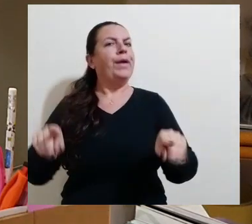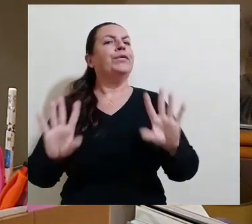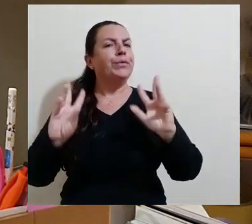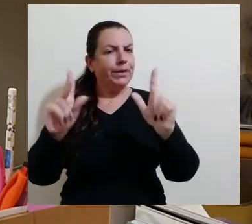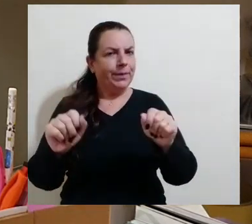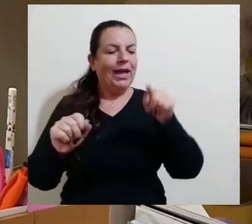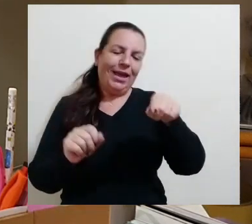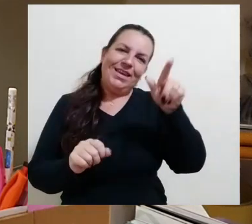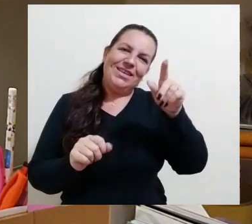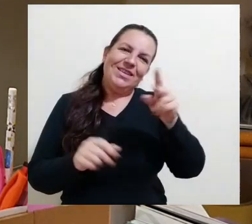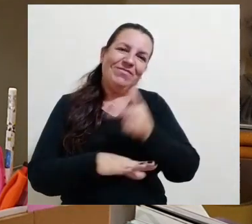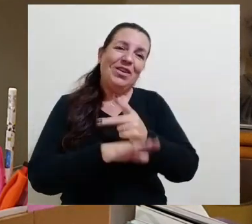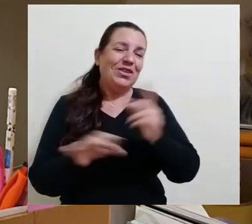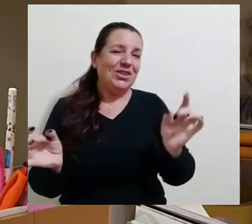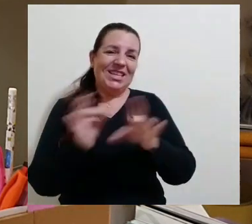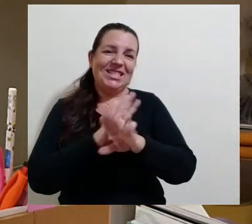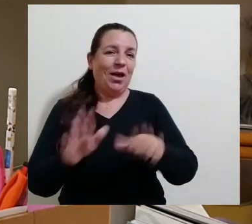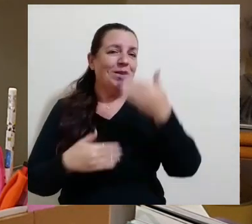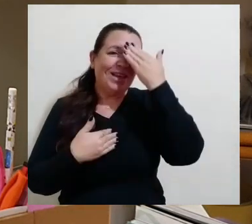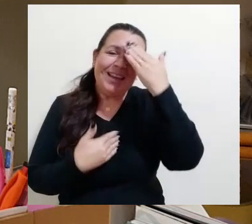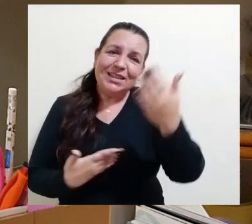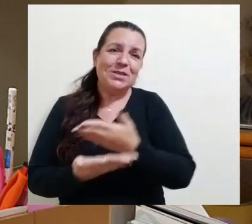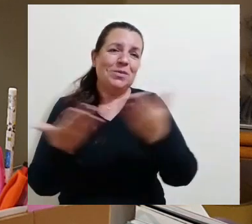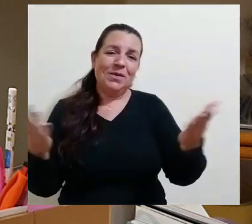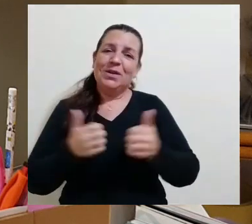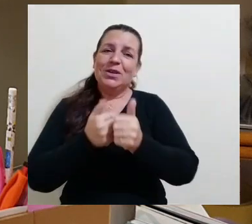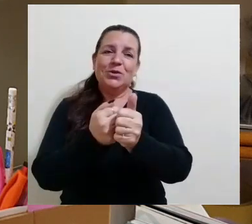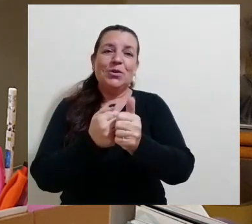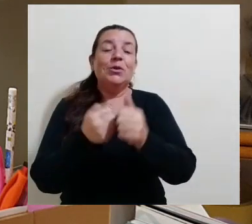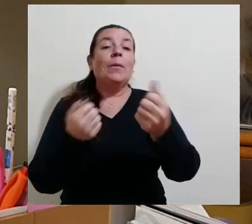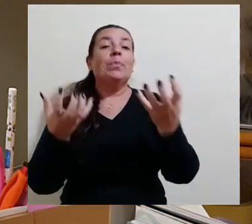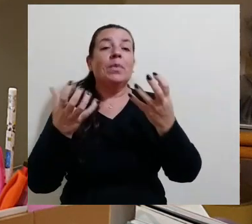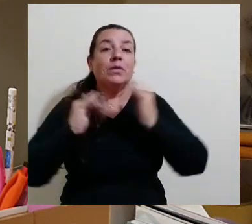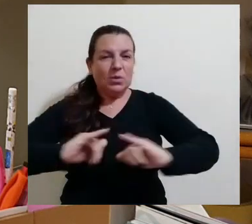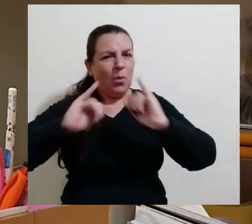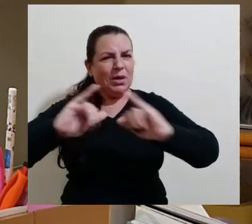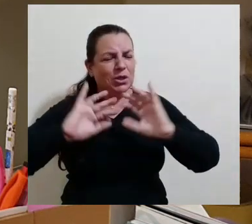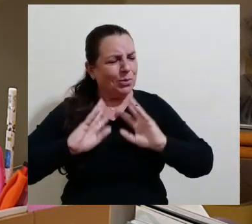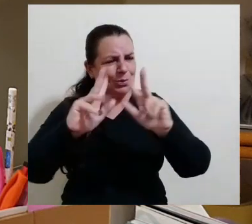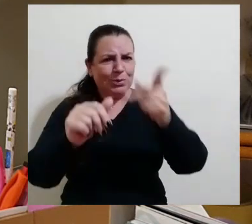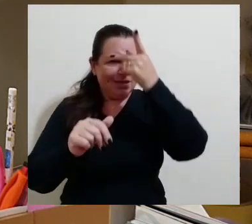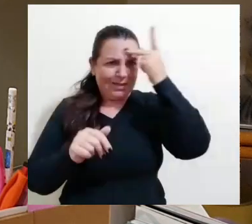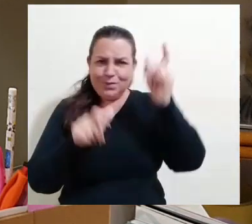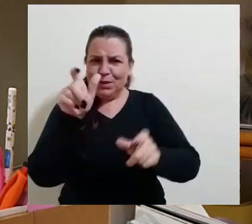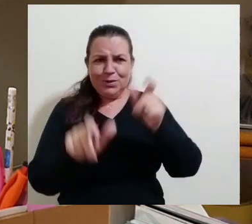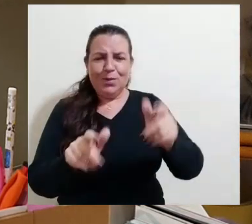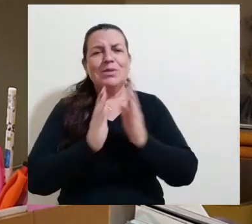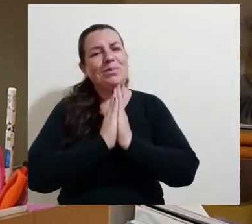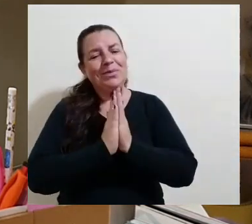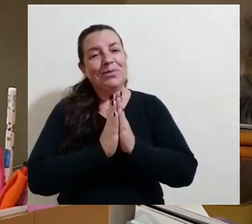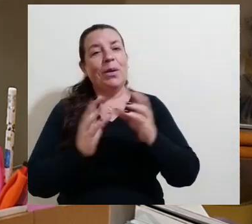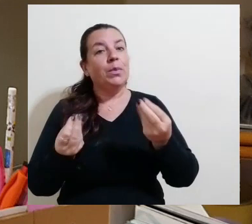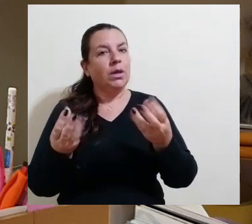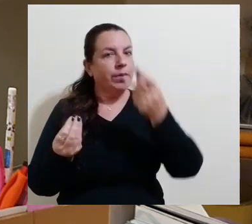esse é o vídeo que encerra o nosso jornal de hoje mais uma vez agradeço pela sua companhia a peça que você compartilhe esse vídeo com maior número